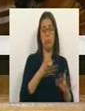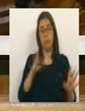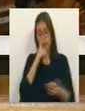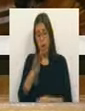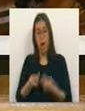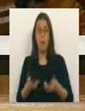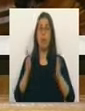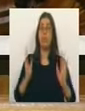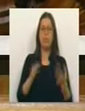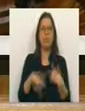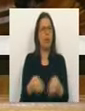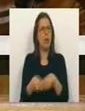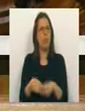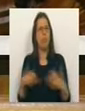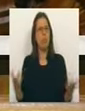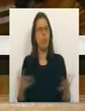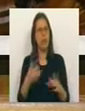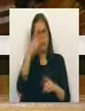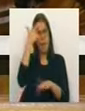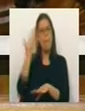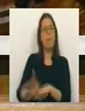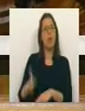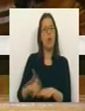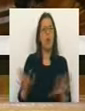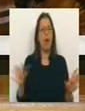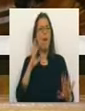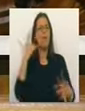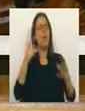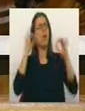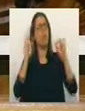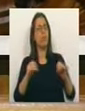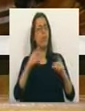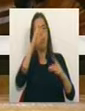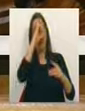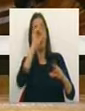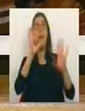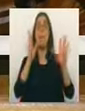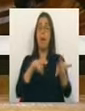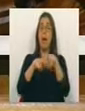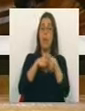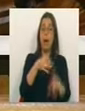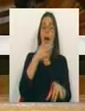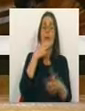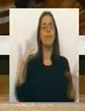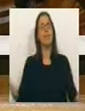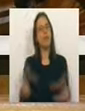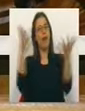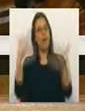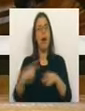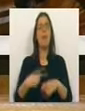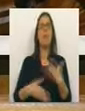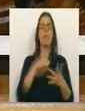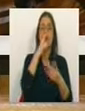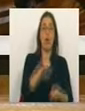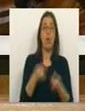agricultura não precisa de políticas preconceituosas, sem futuro nem horizonte. Precisa de políticas que incentivem e